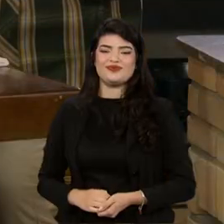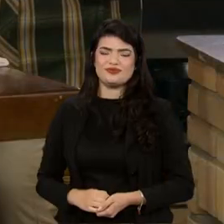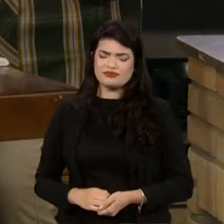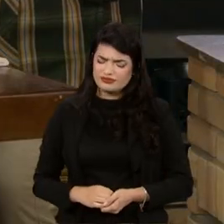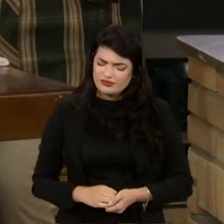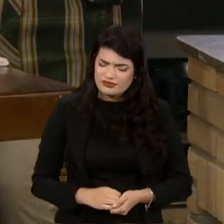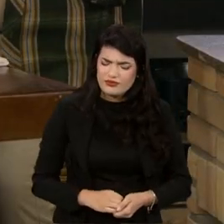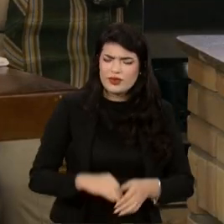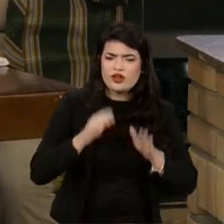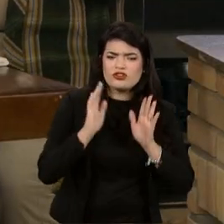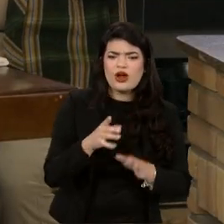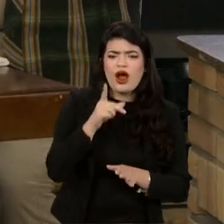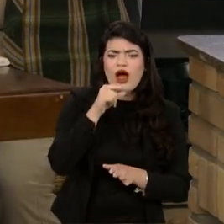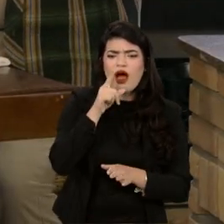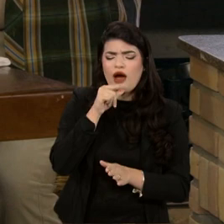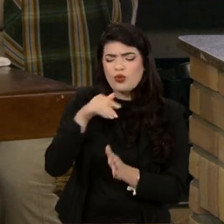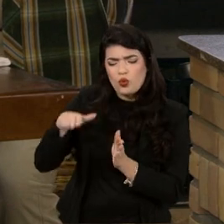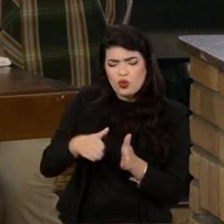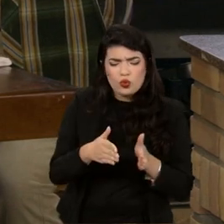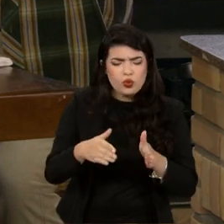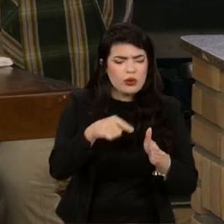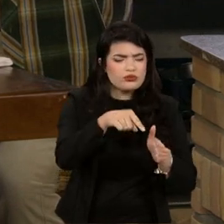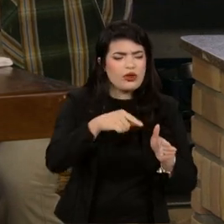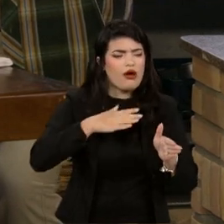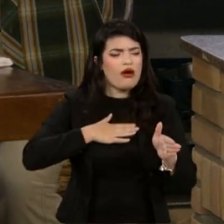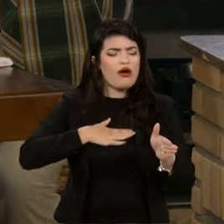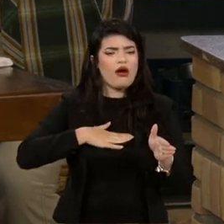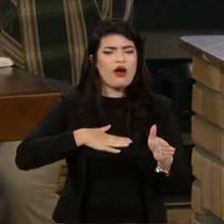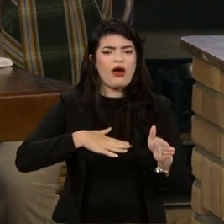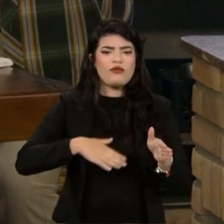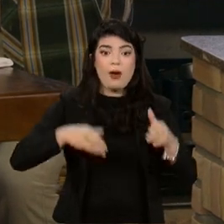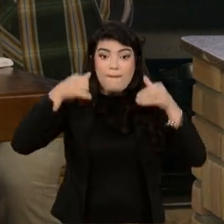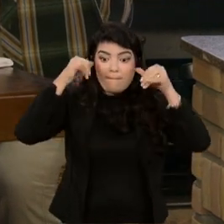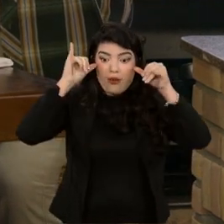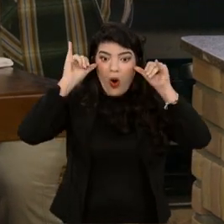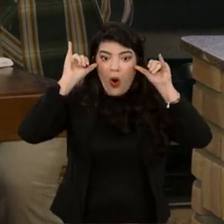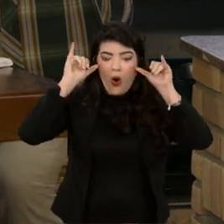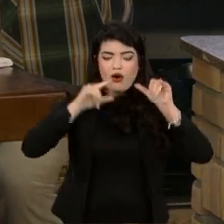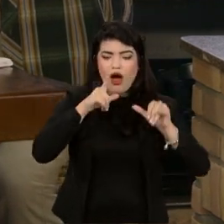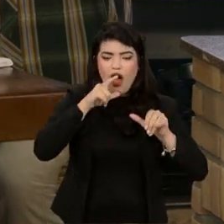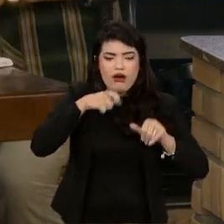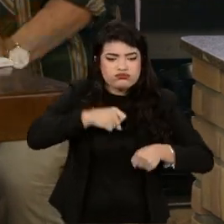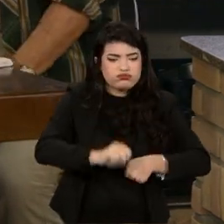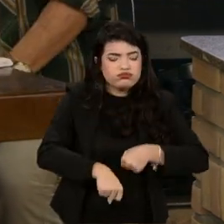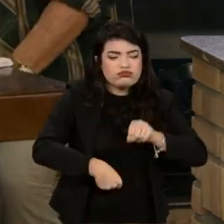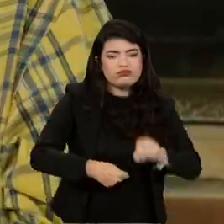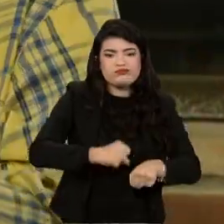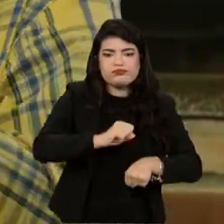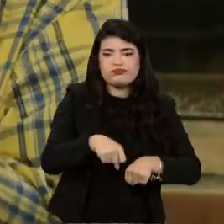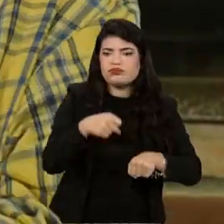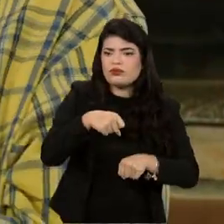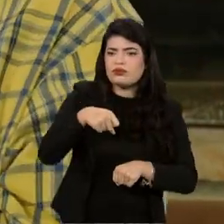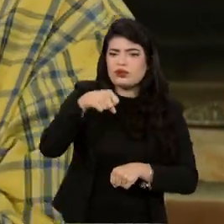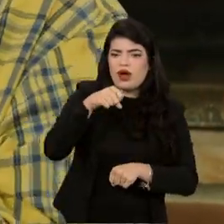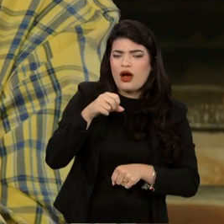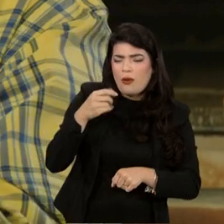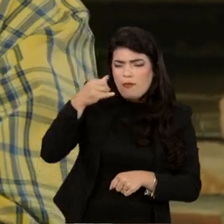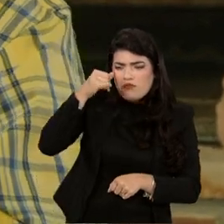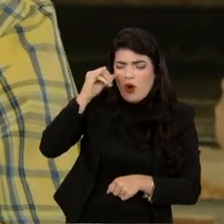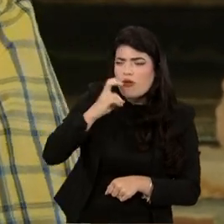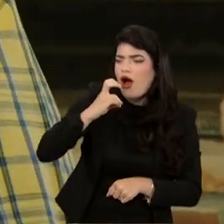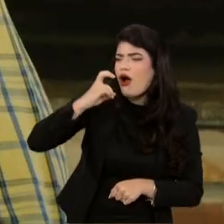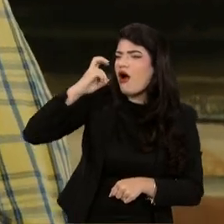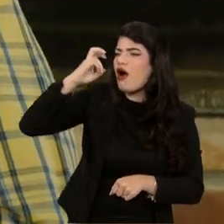O rio tá calmo e a boiada vai nadando. Veja aquele boi berrando, Chico